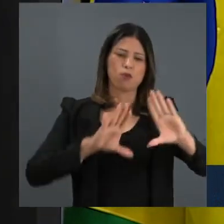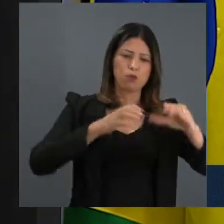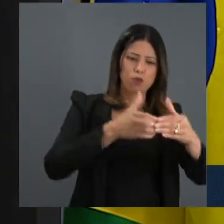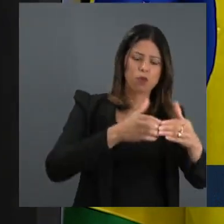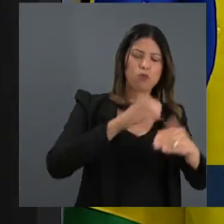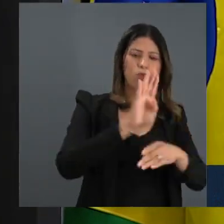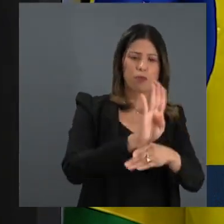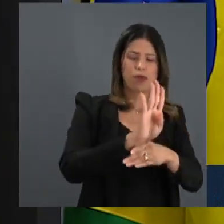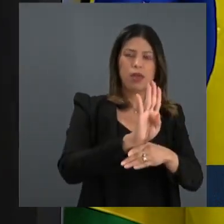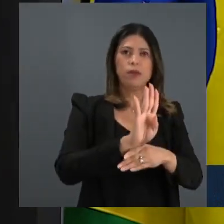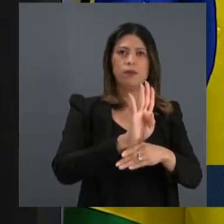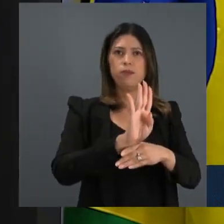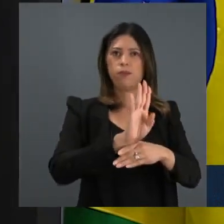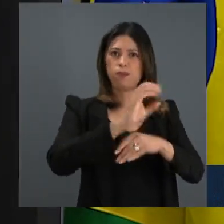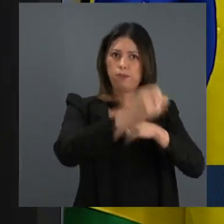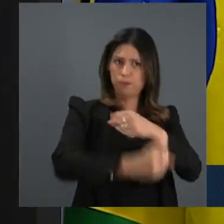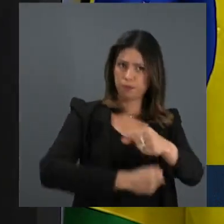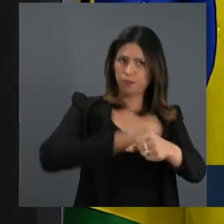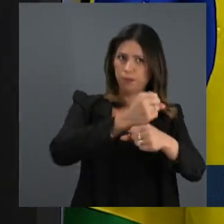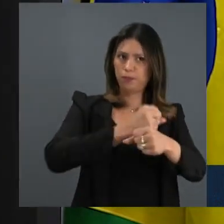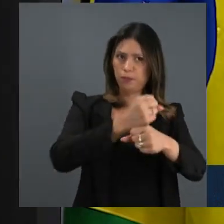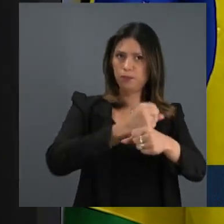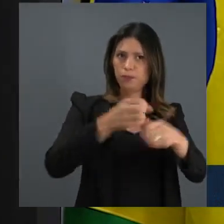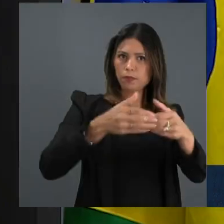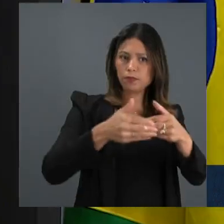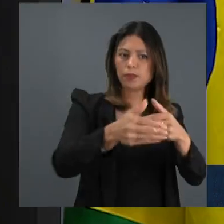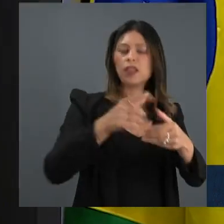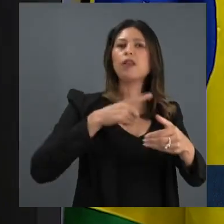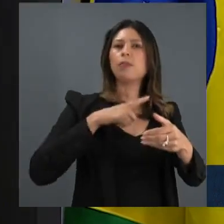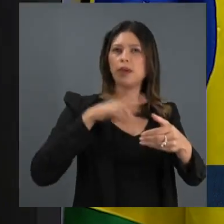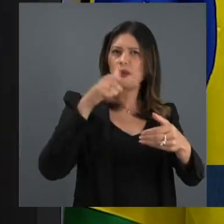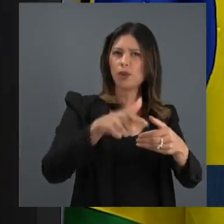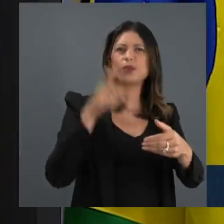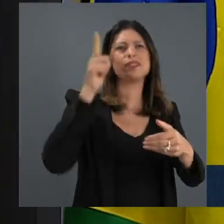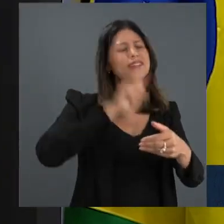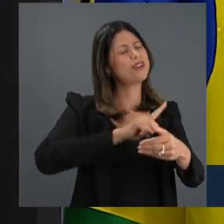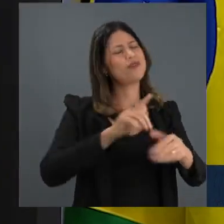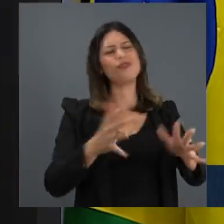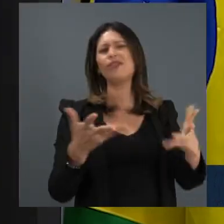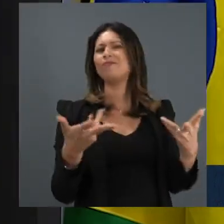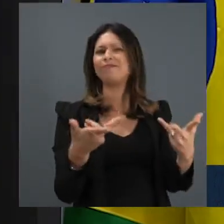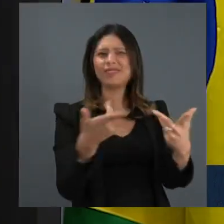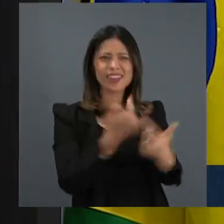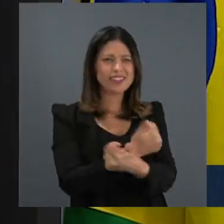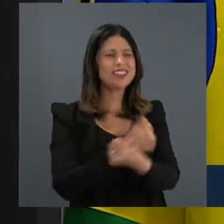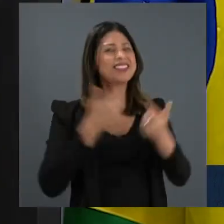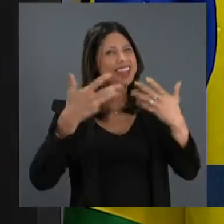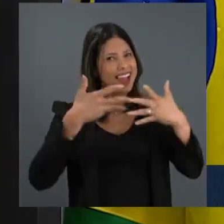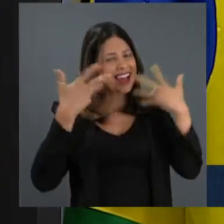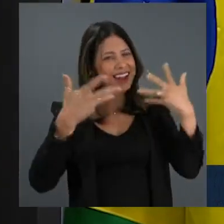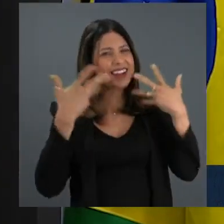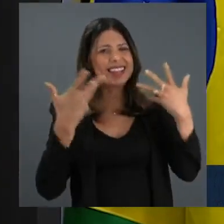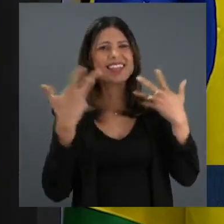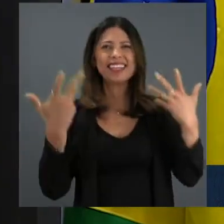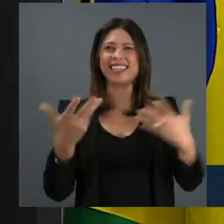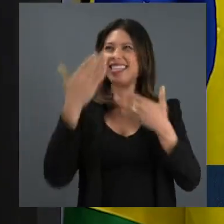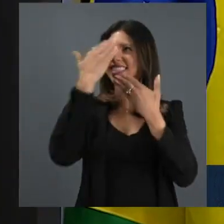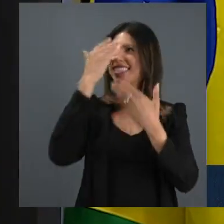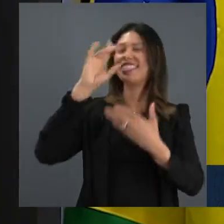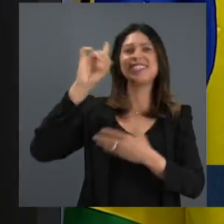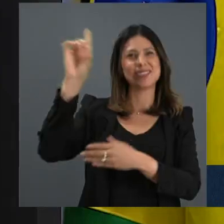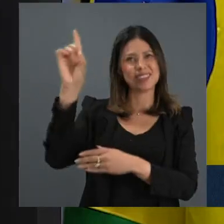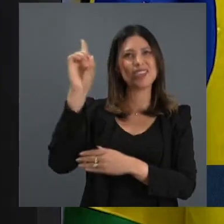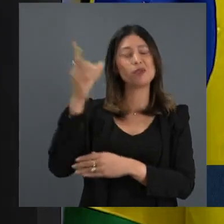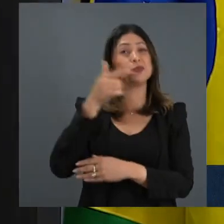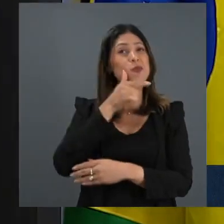seguinte, já para a Série A, no ano do centenário. E é só alegria, só gratidão a Deus, que ontem foi muito,